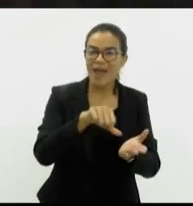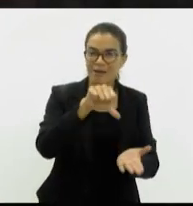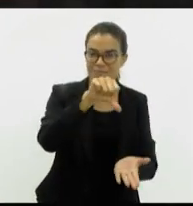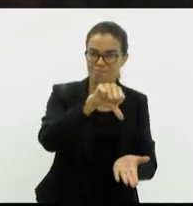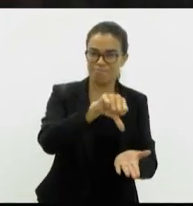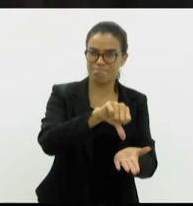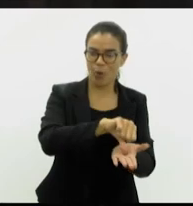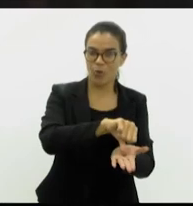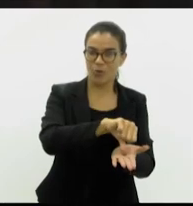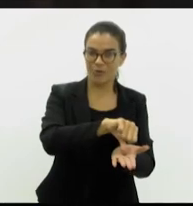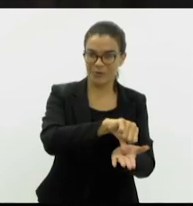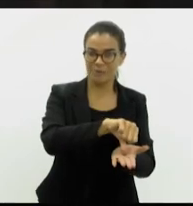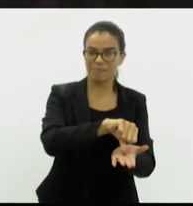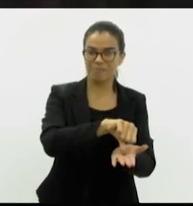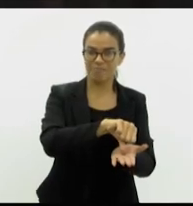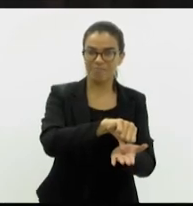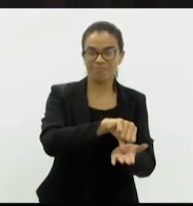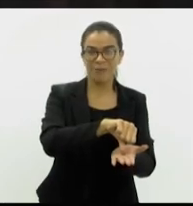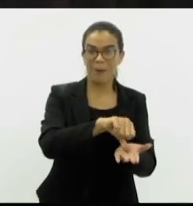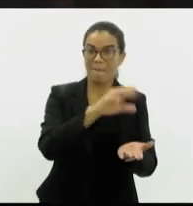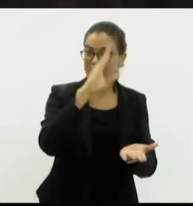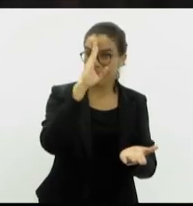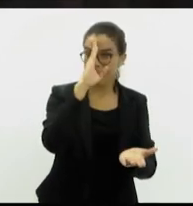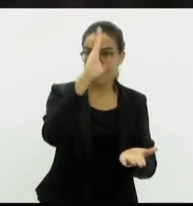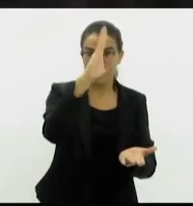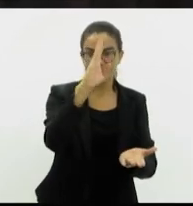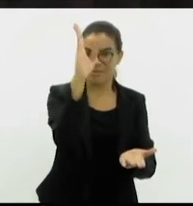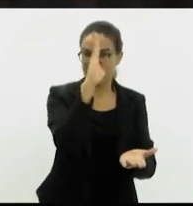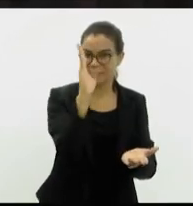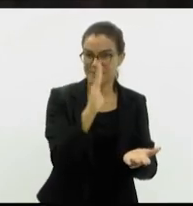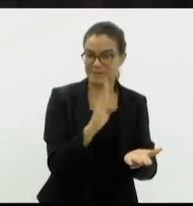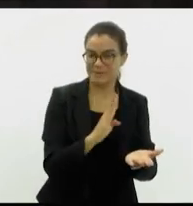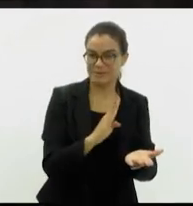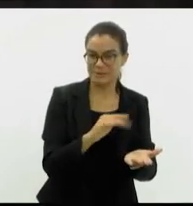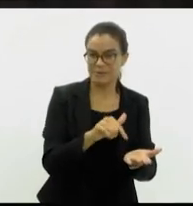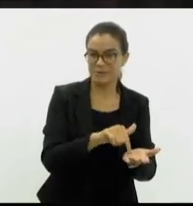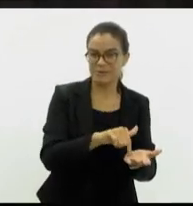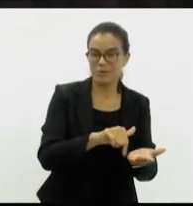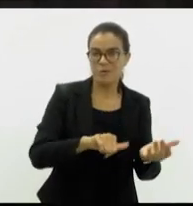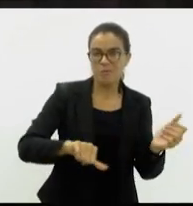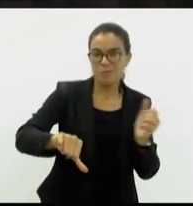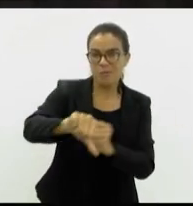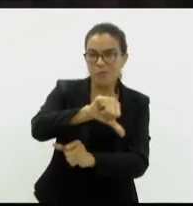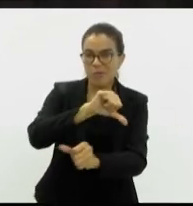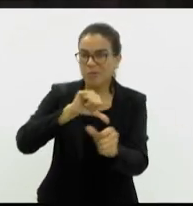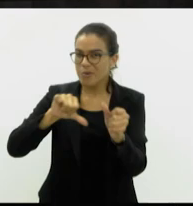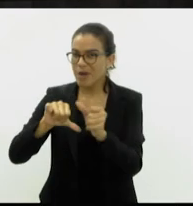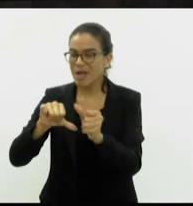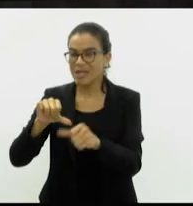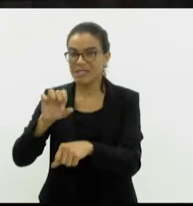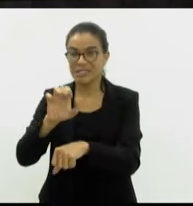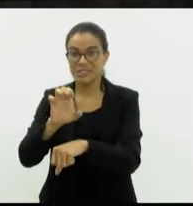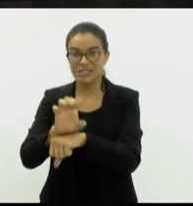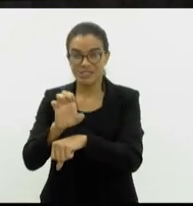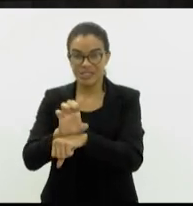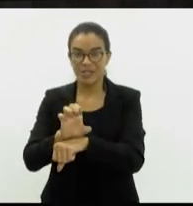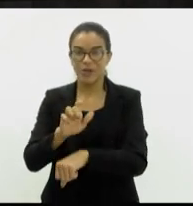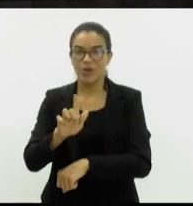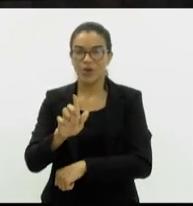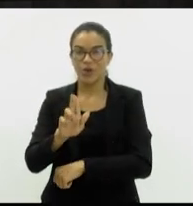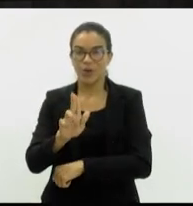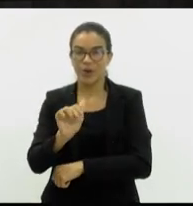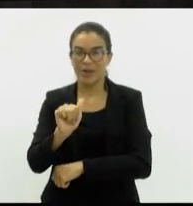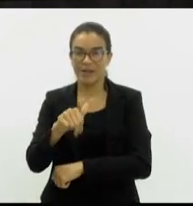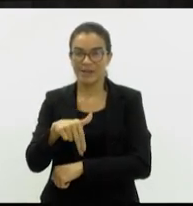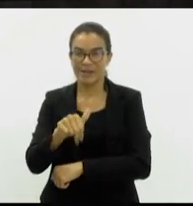vi depois os Distrito Federal virá Estado da Guanabara com a